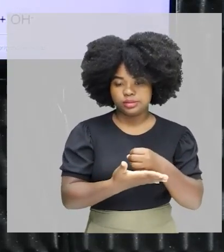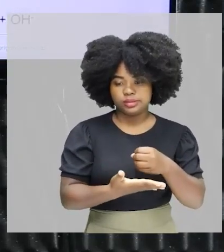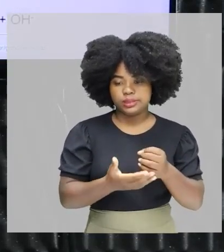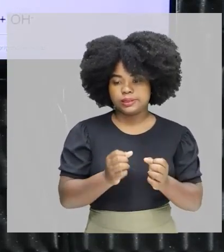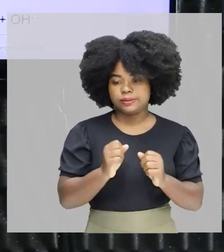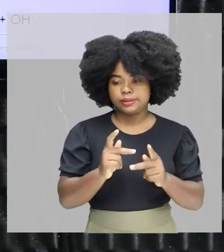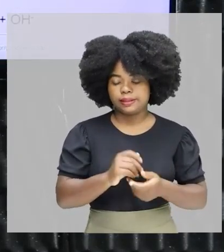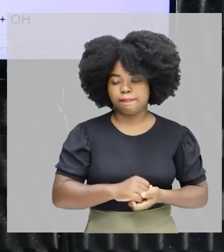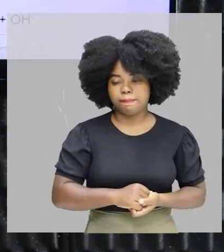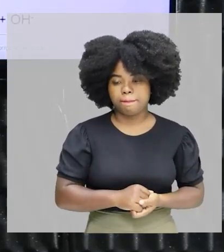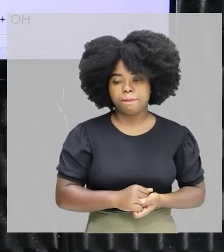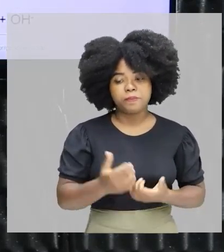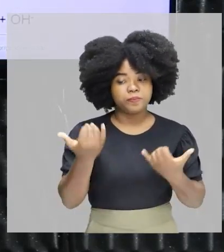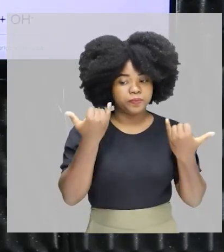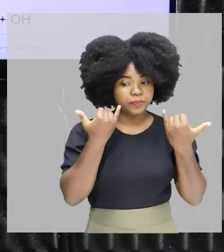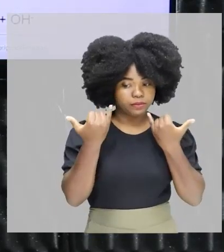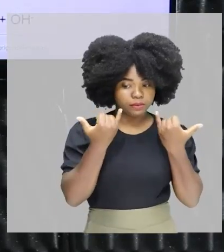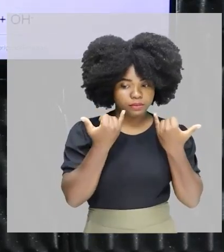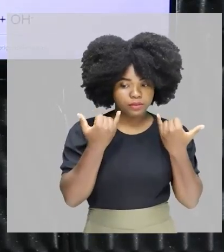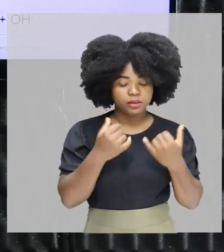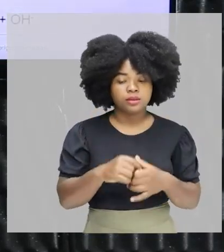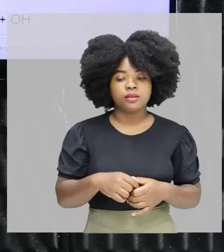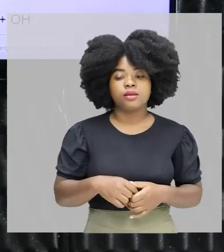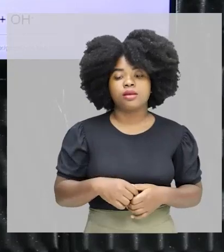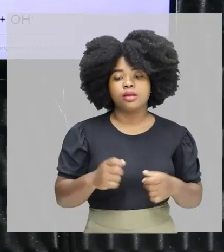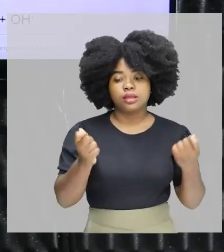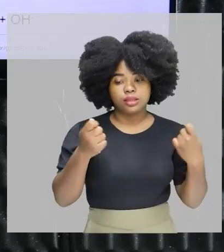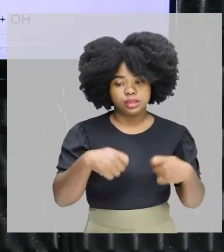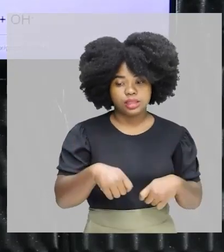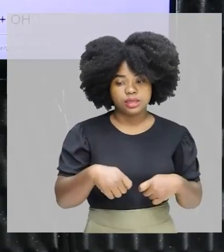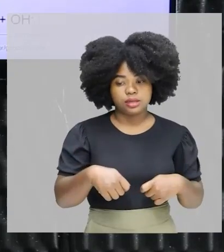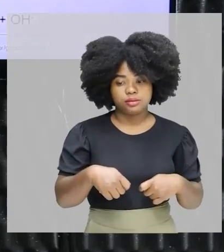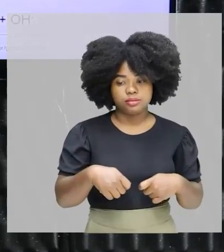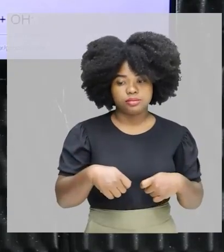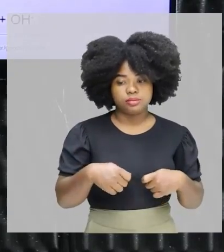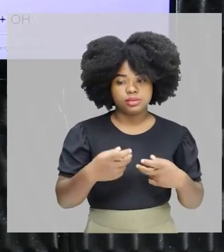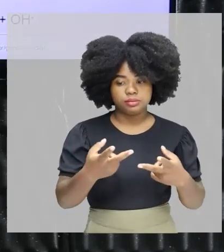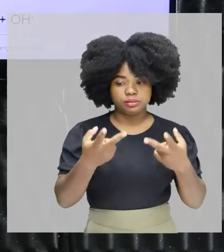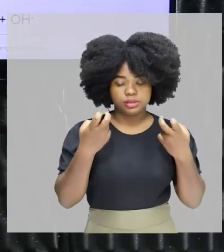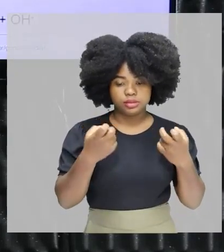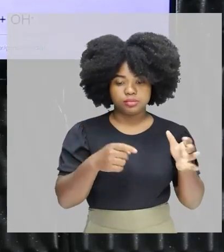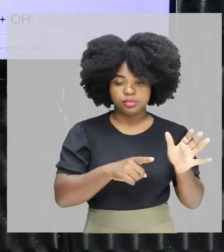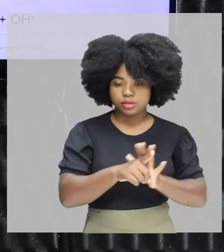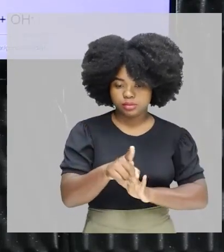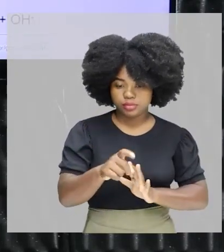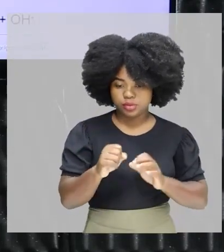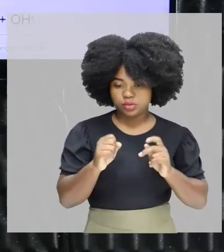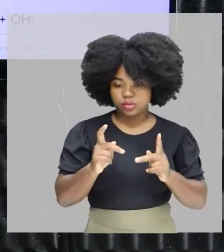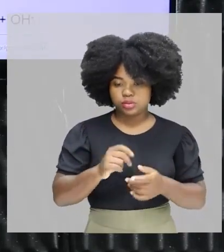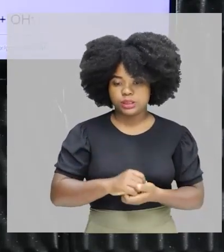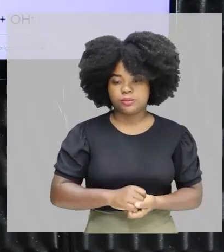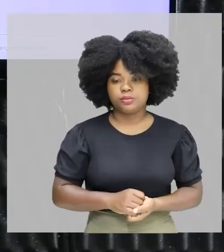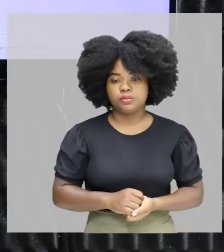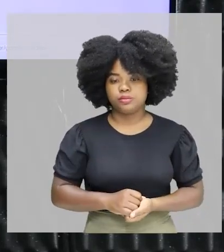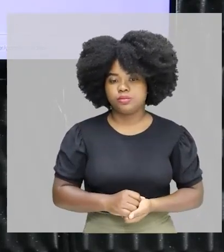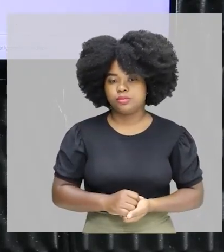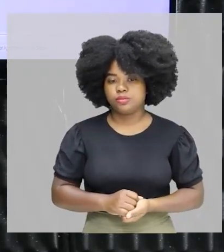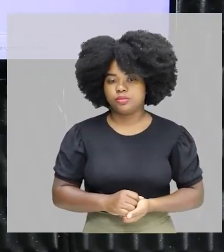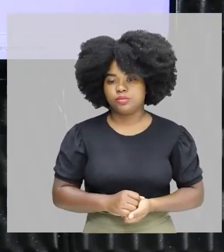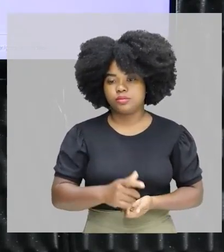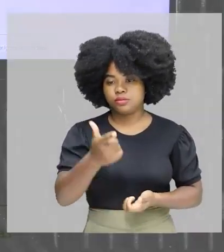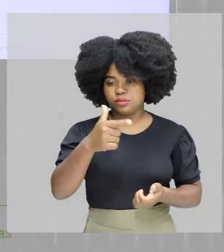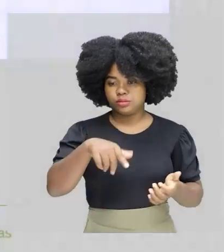alcalina. Turminha, são informações que a gente pode retirar do enunciado da questão,